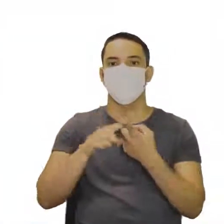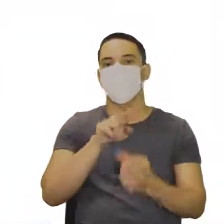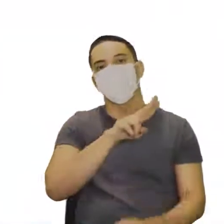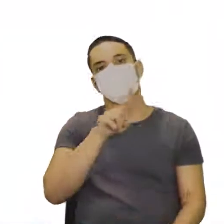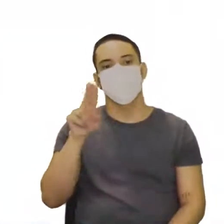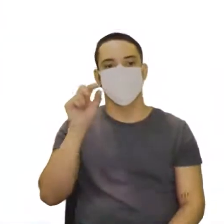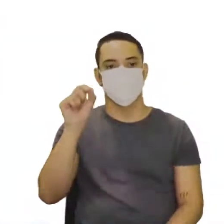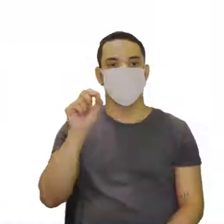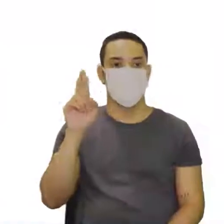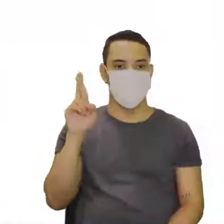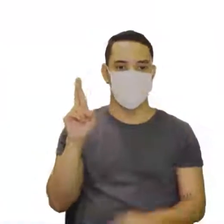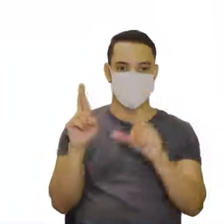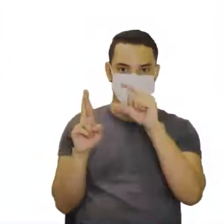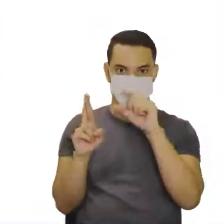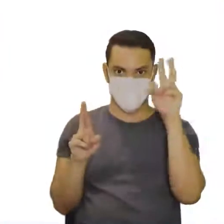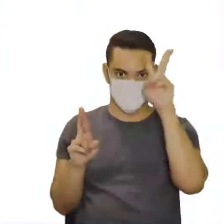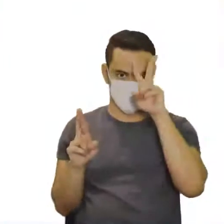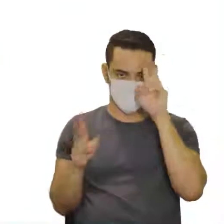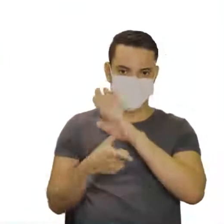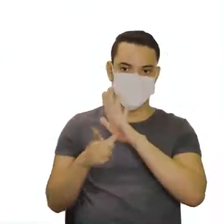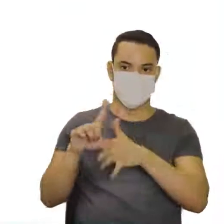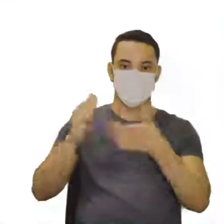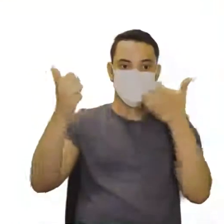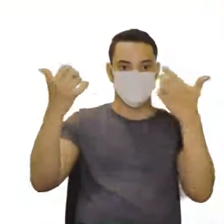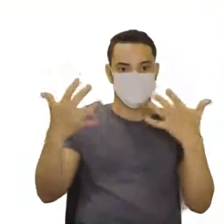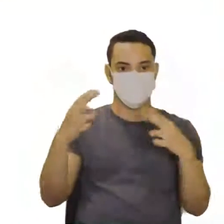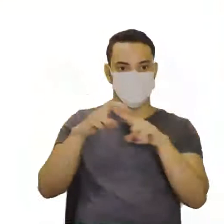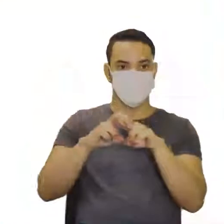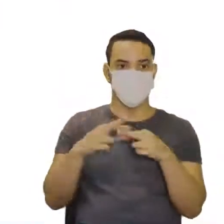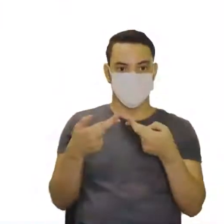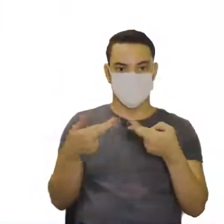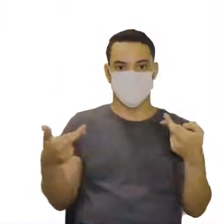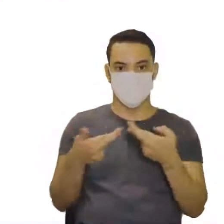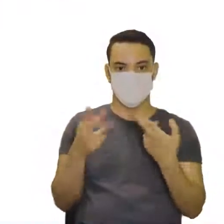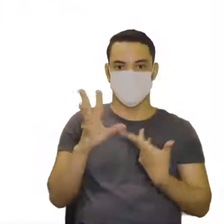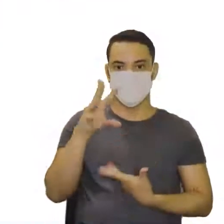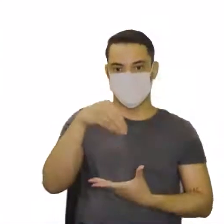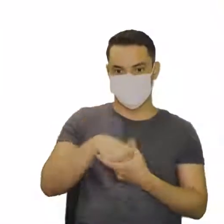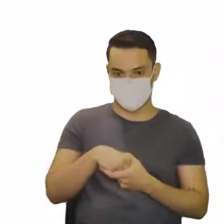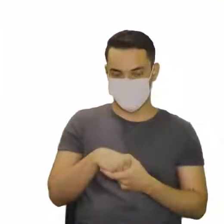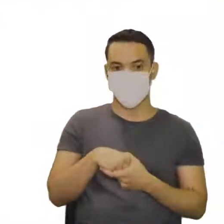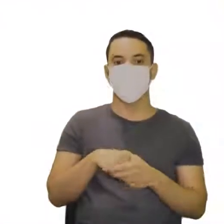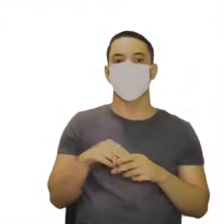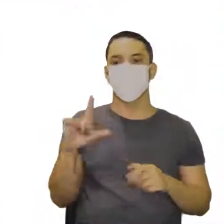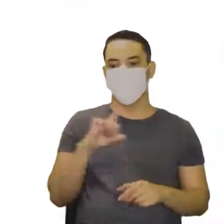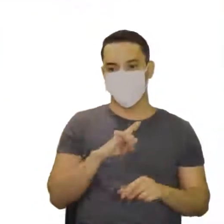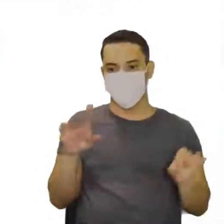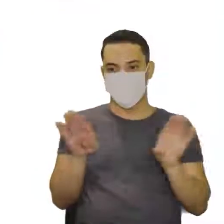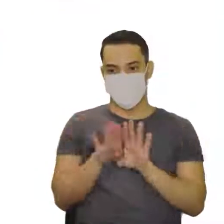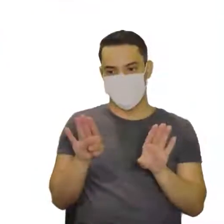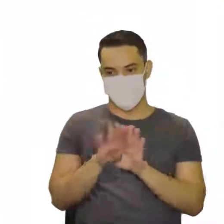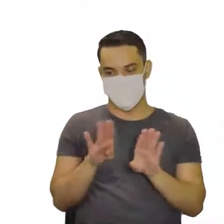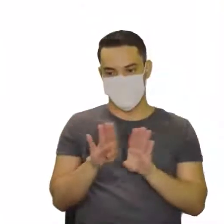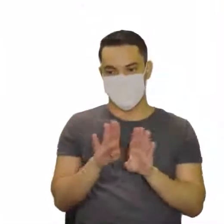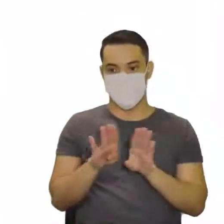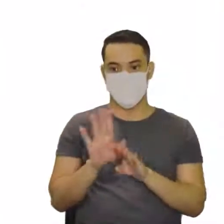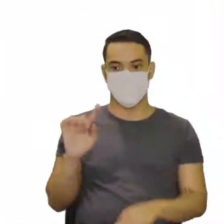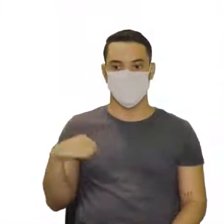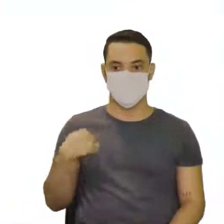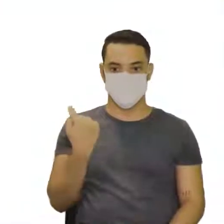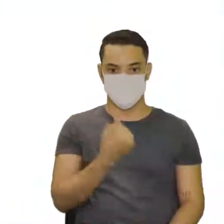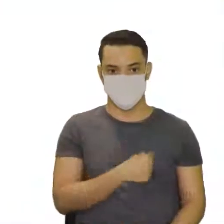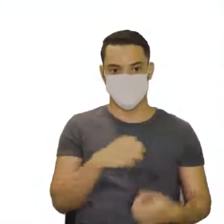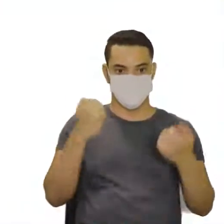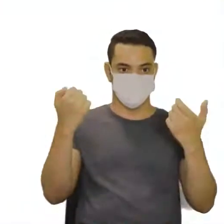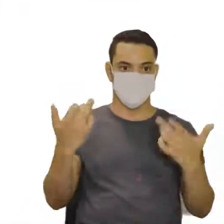de Rzinho, né? Então, aqui a nossa resistência interna, o receptor ele também tem, ok? Que a gente também vai chamar